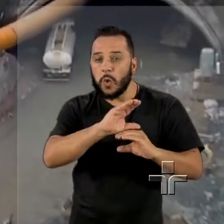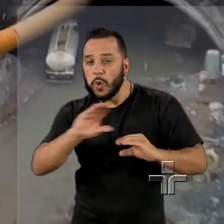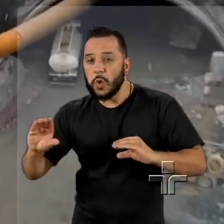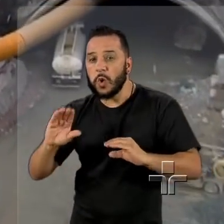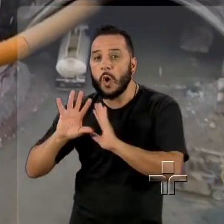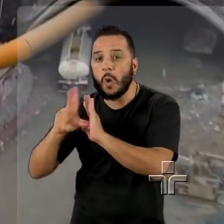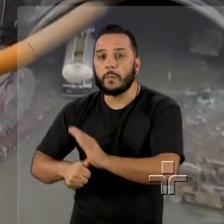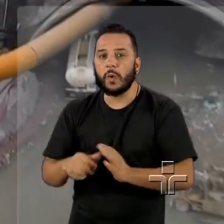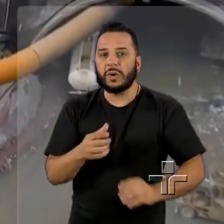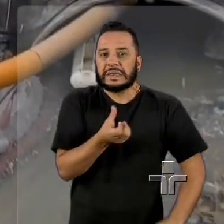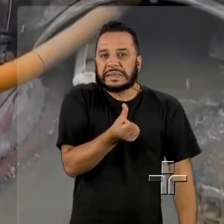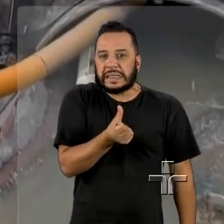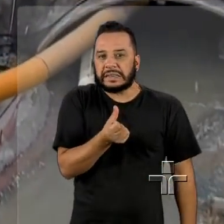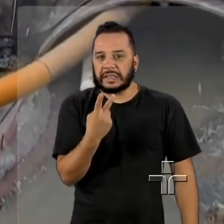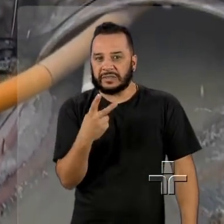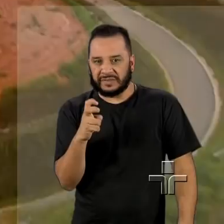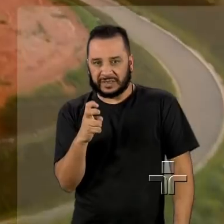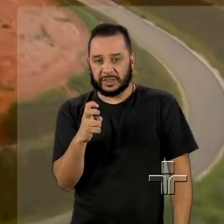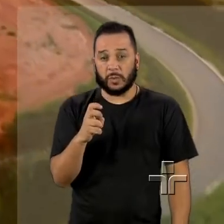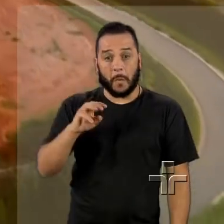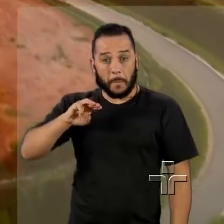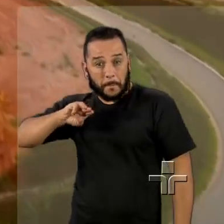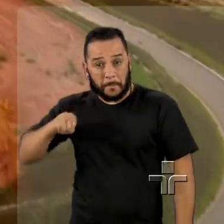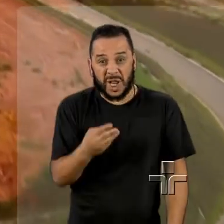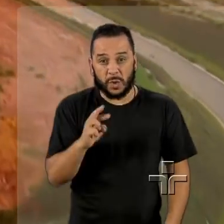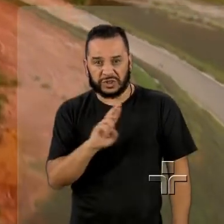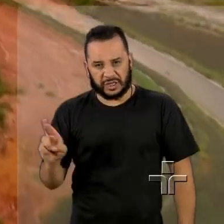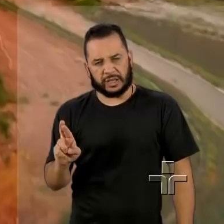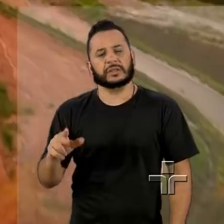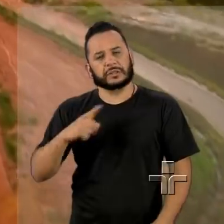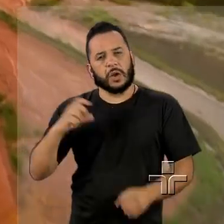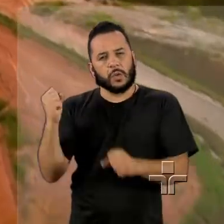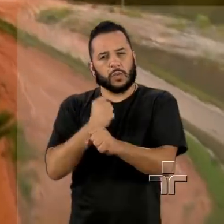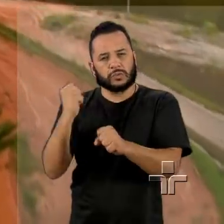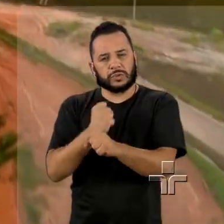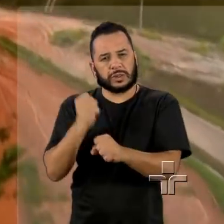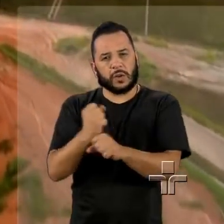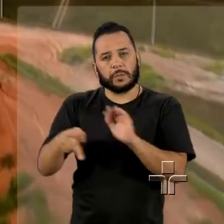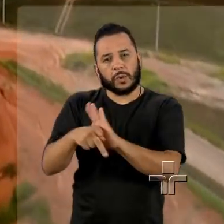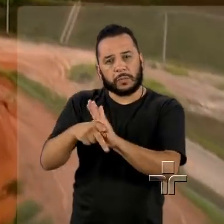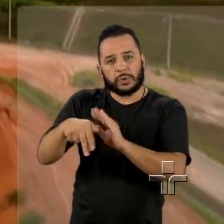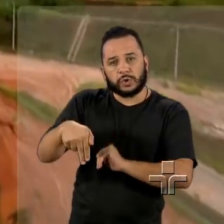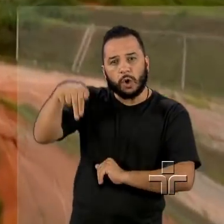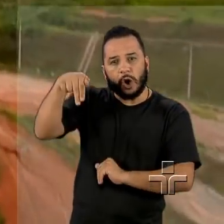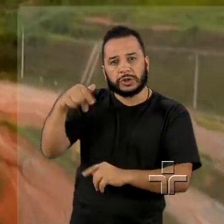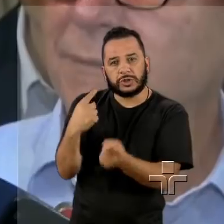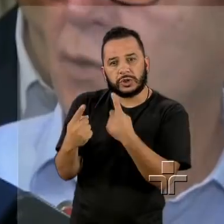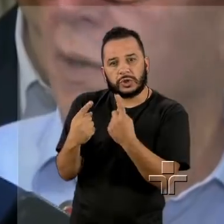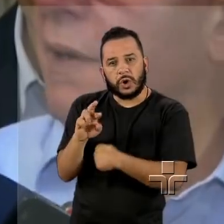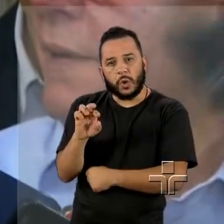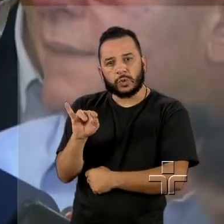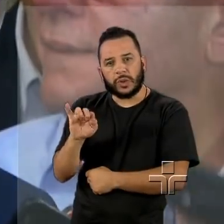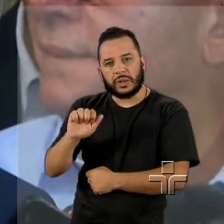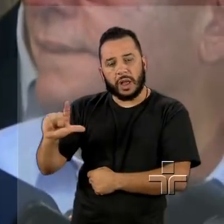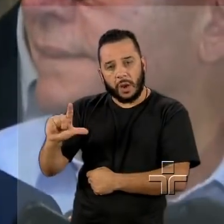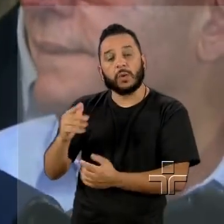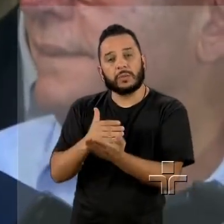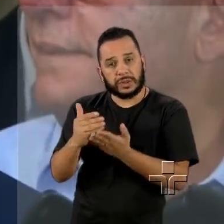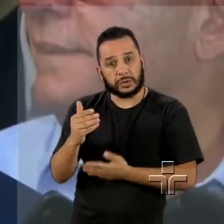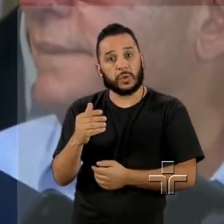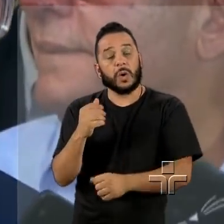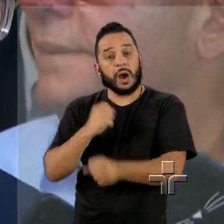em operação contra suposto superfaturamento no Rodoanel. Laurence Casagrande Lourenço, principal alvo da